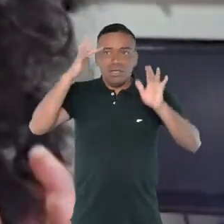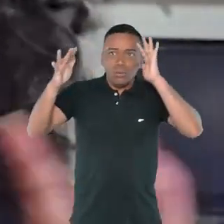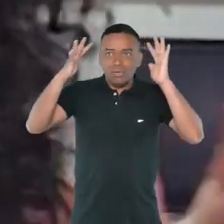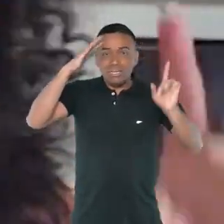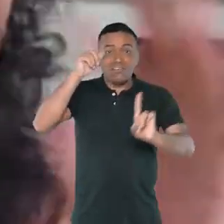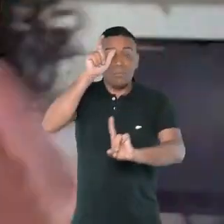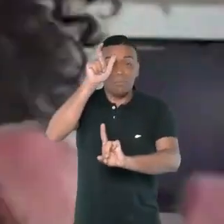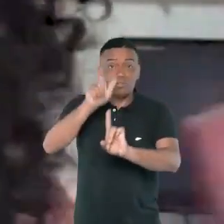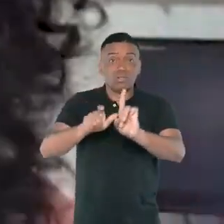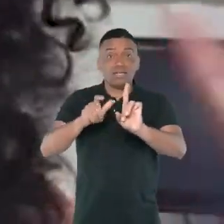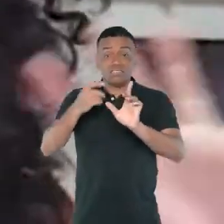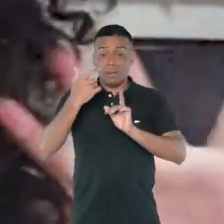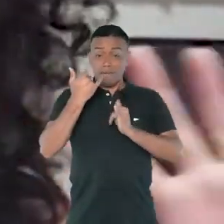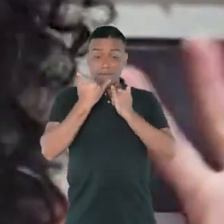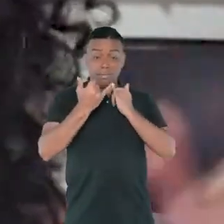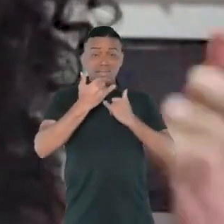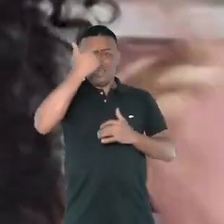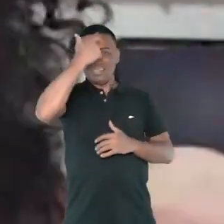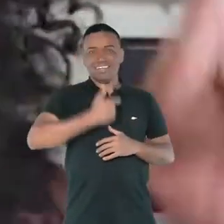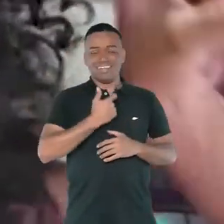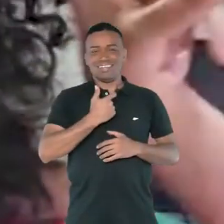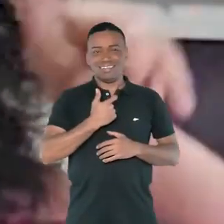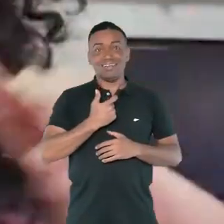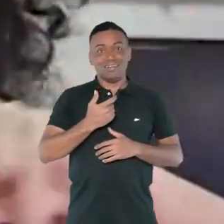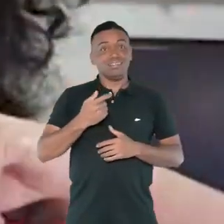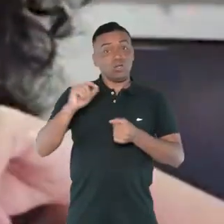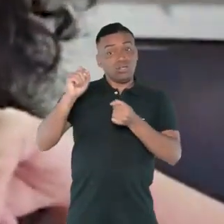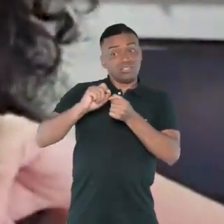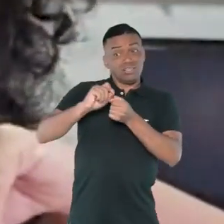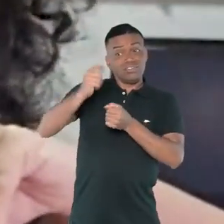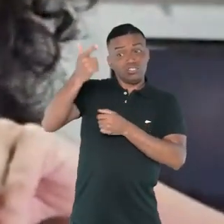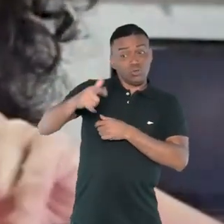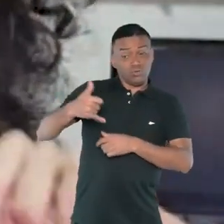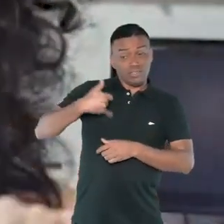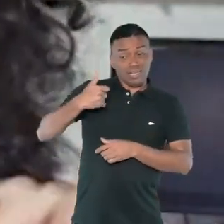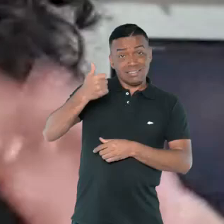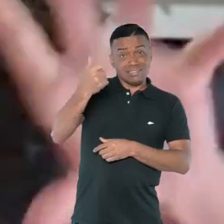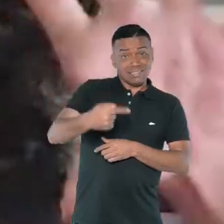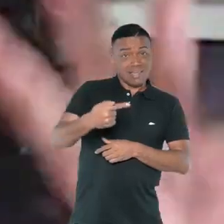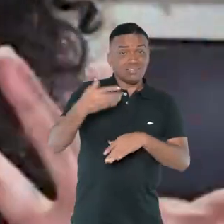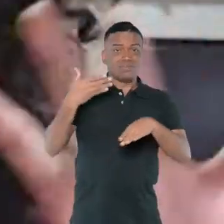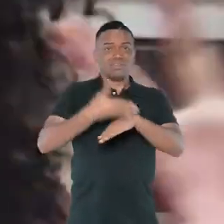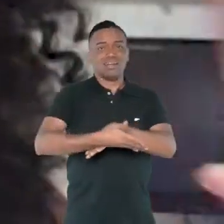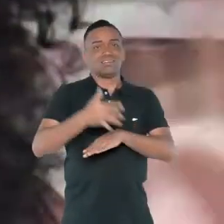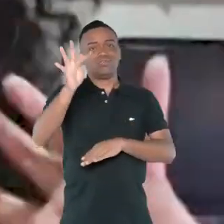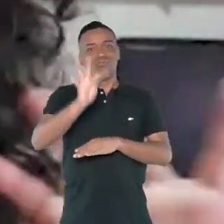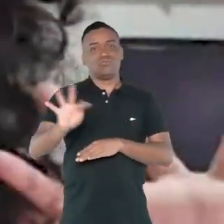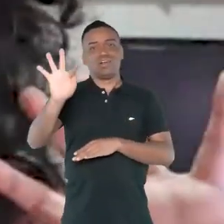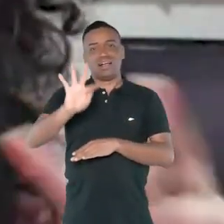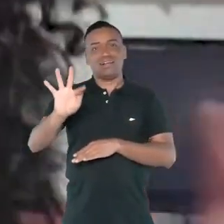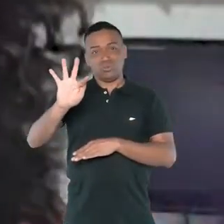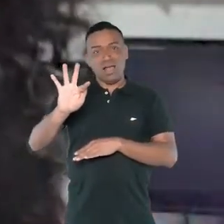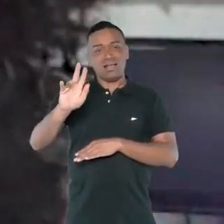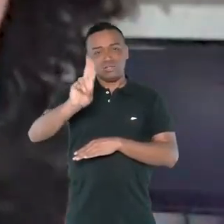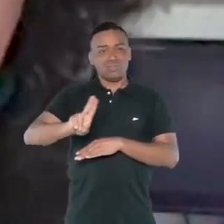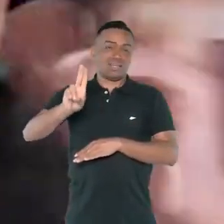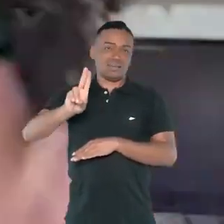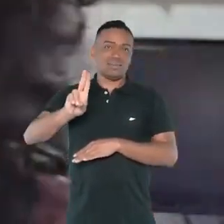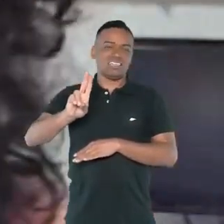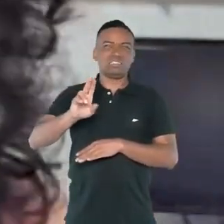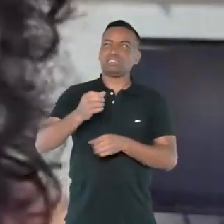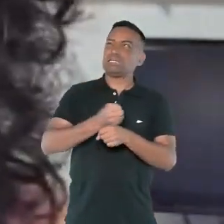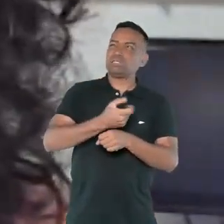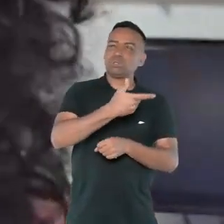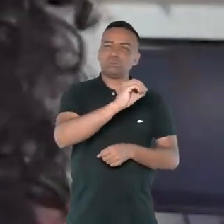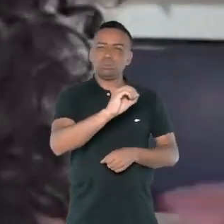tava ali, na primeira vez eu ainda não pensava sobre isso, mas eu imaginava a personagem parecida comigo. Quando eu reescrevi, quando eu tinha 17, eu estava entrando